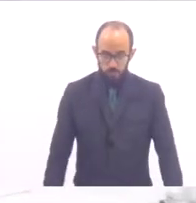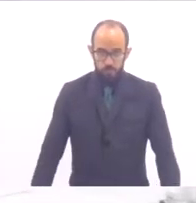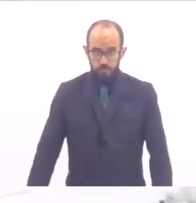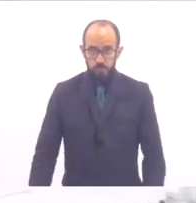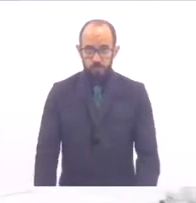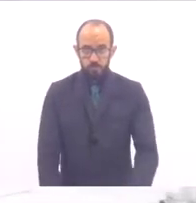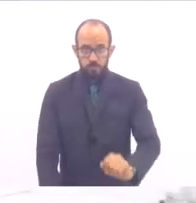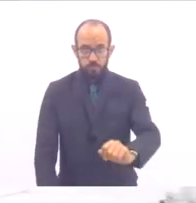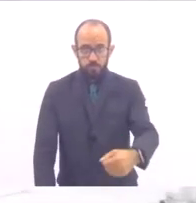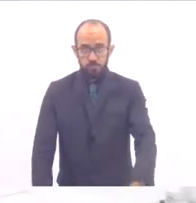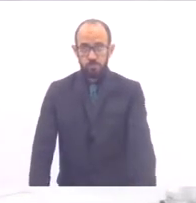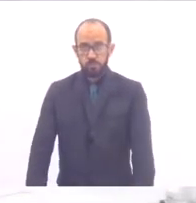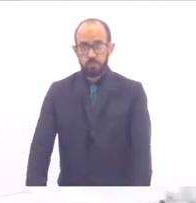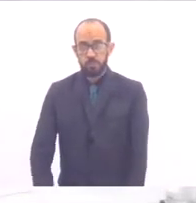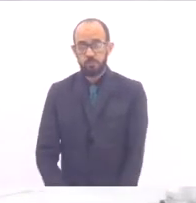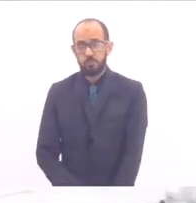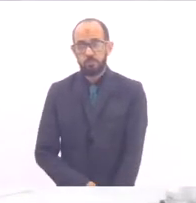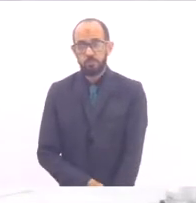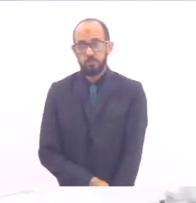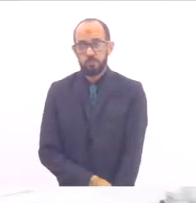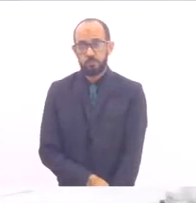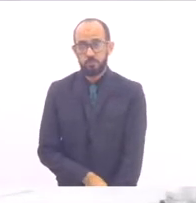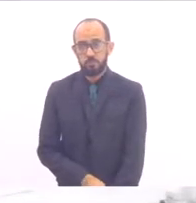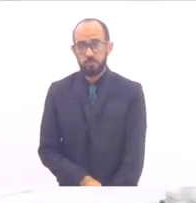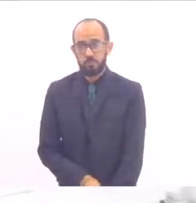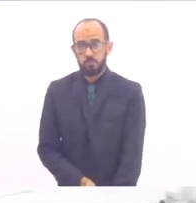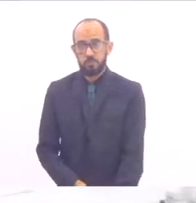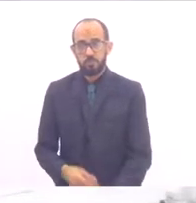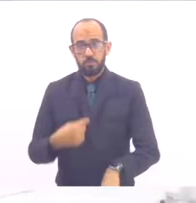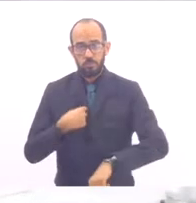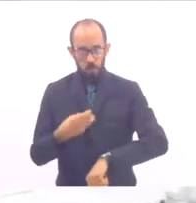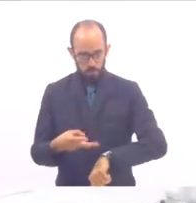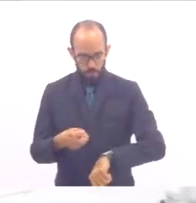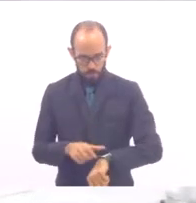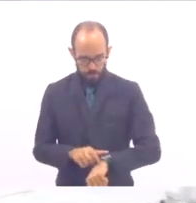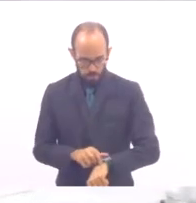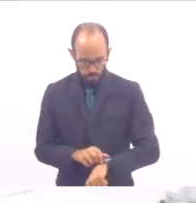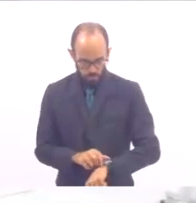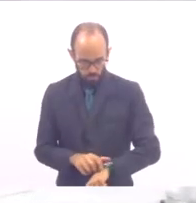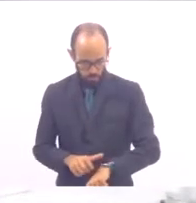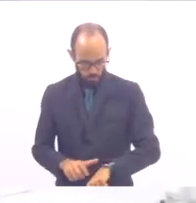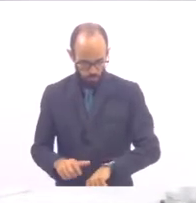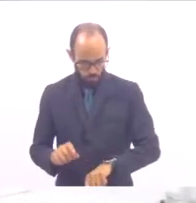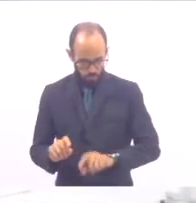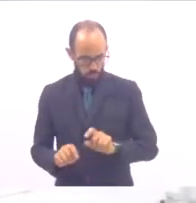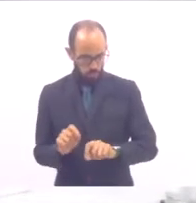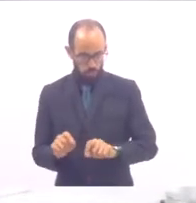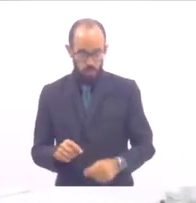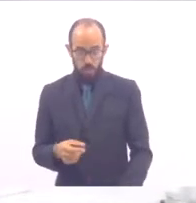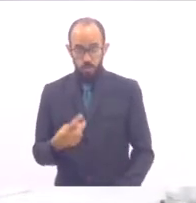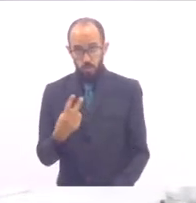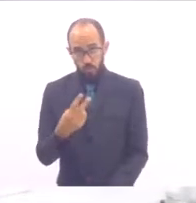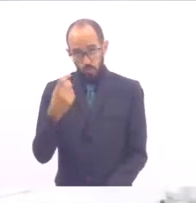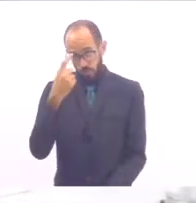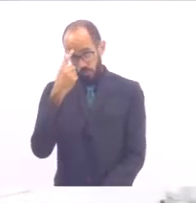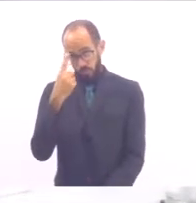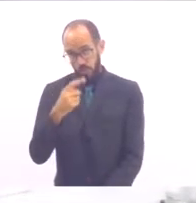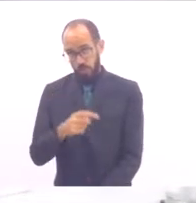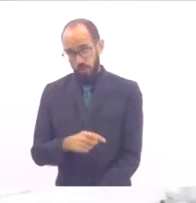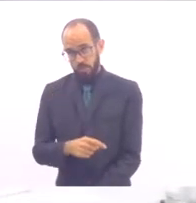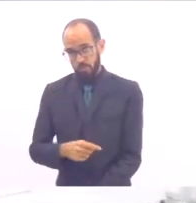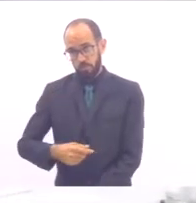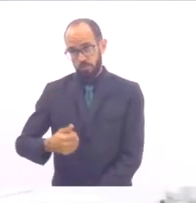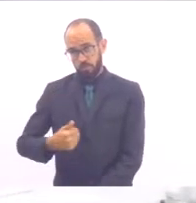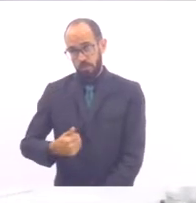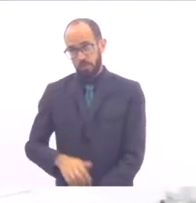sua. Então, eu vejo, Firmino e Denise, eu vejo duas ideias. Uma, eu fazer